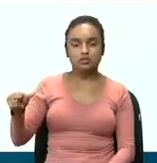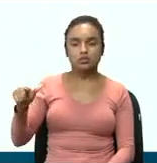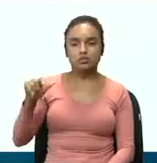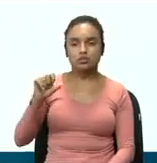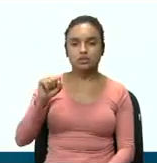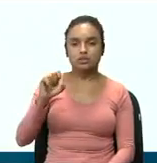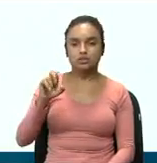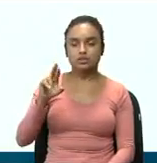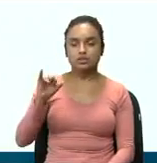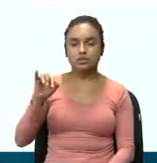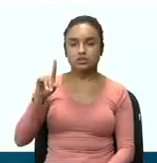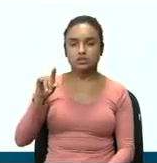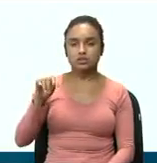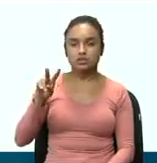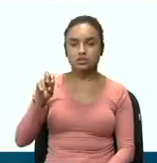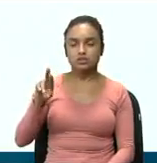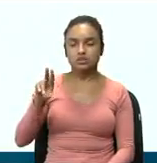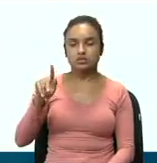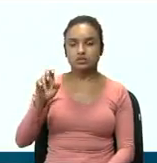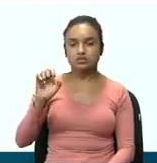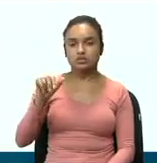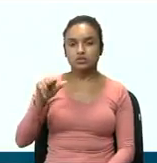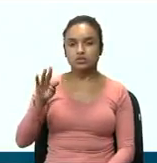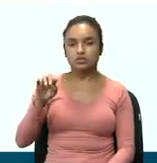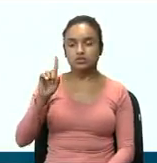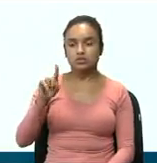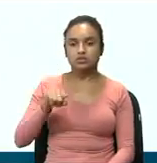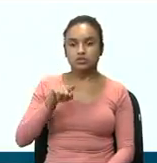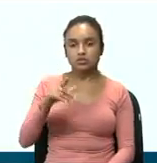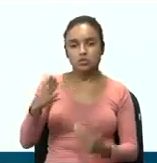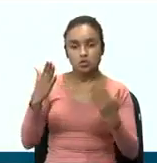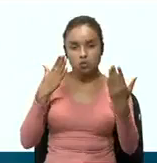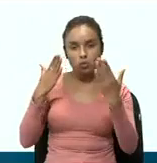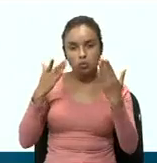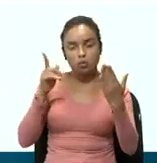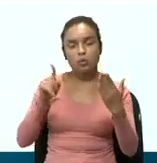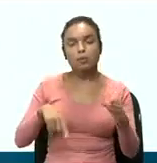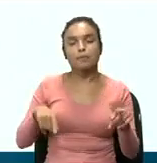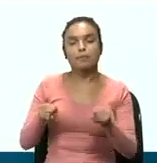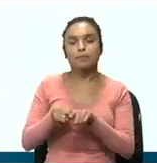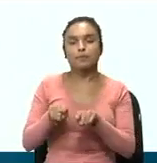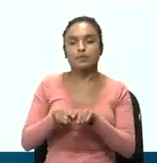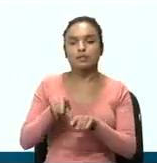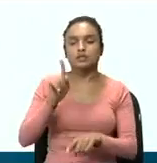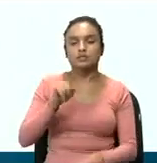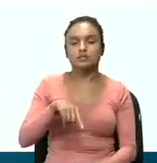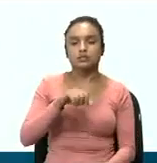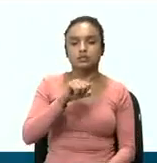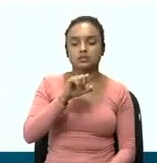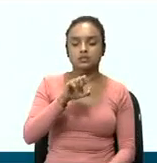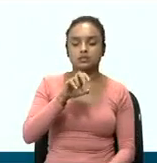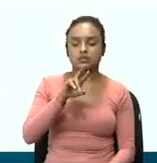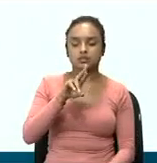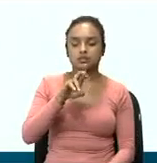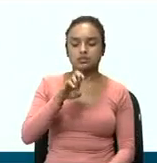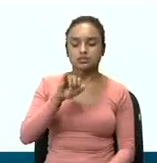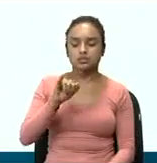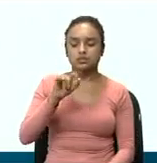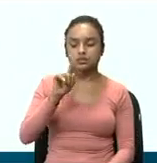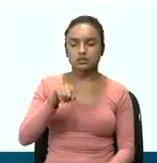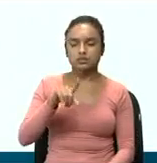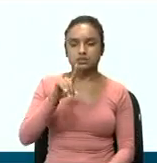divergente, consequentemente, essa série que você está comparando, ela também é uma série